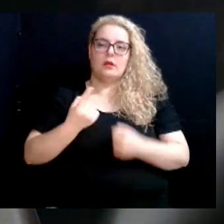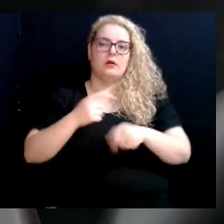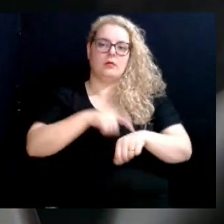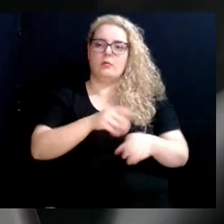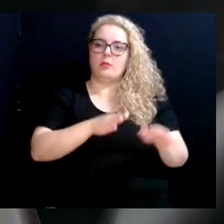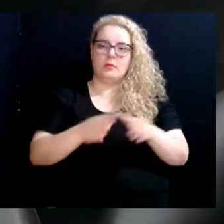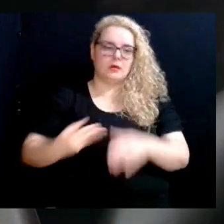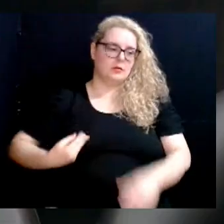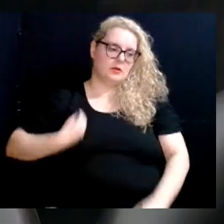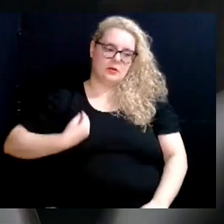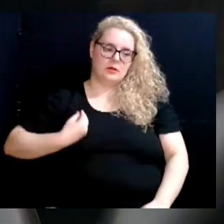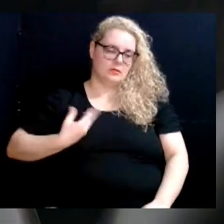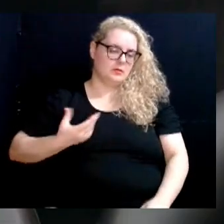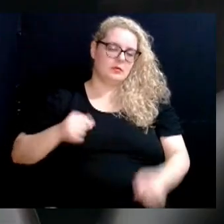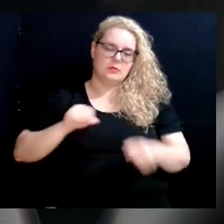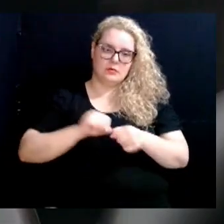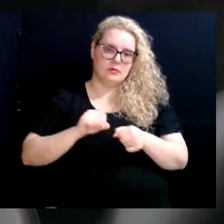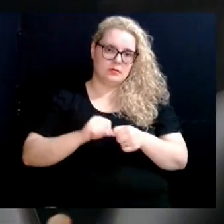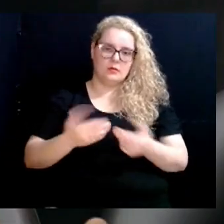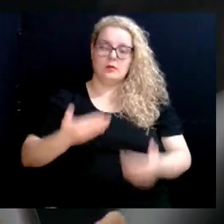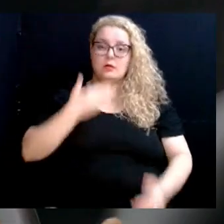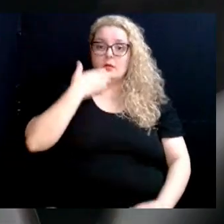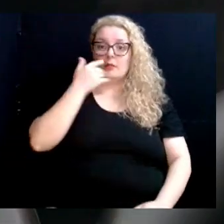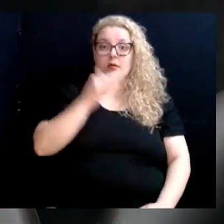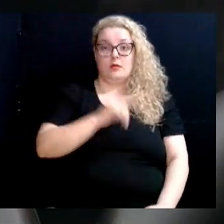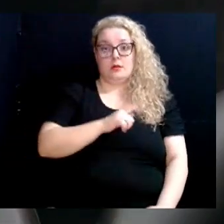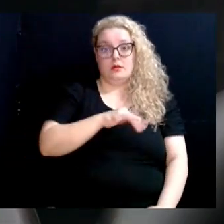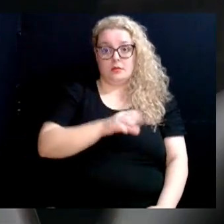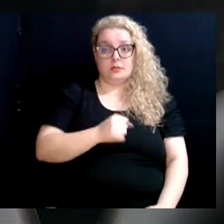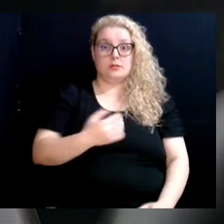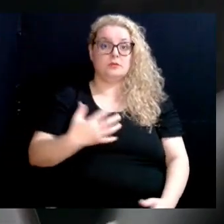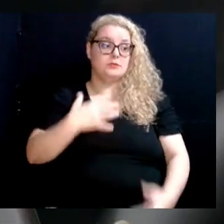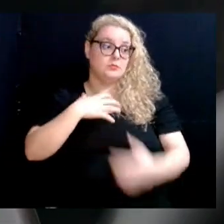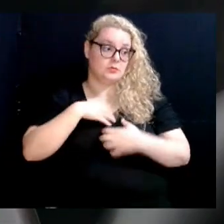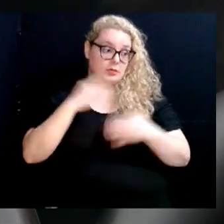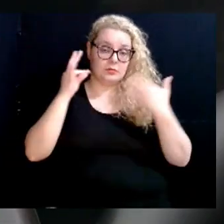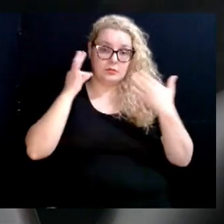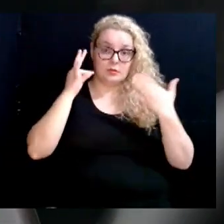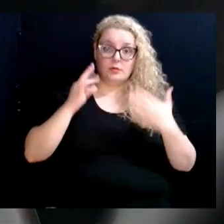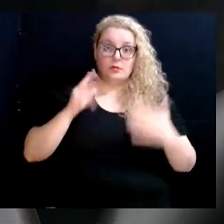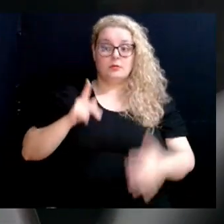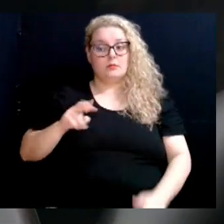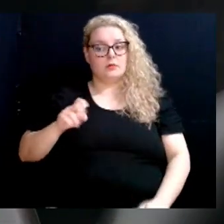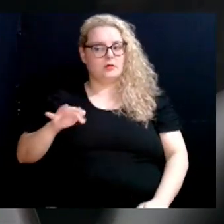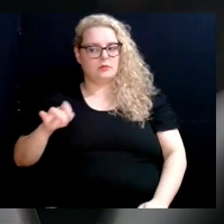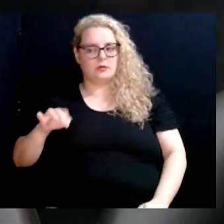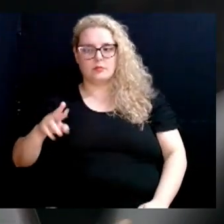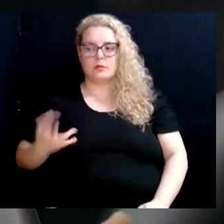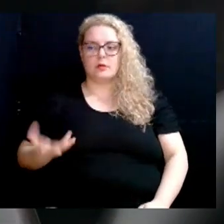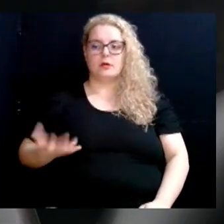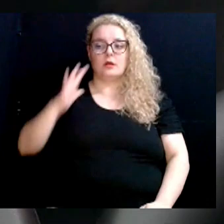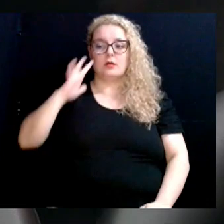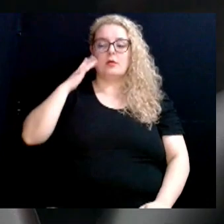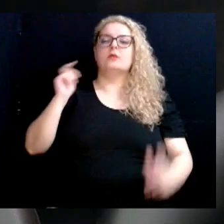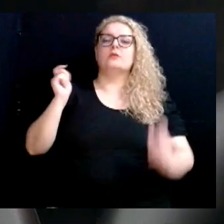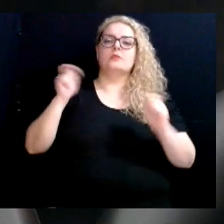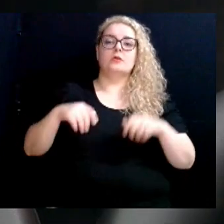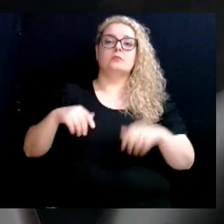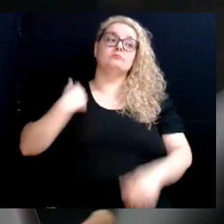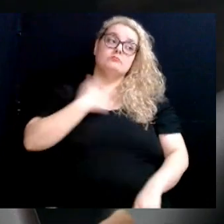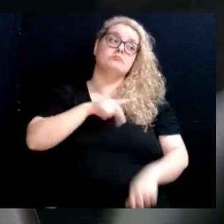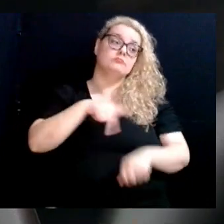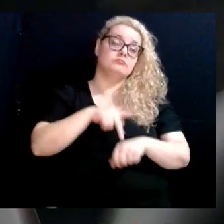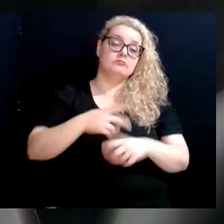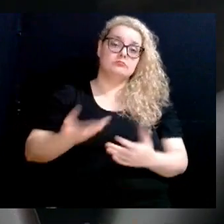já sabe isso. Seja para melhorar uma lesão de forma terapêutica, seja para performar. Eu acho que é possível, a gente mora num país que é